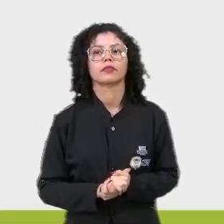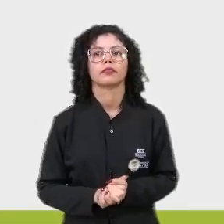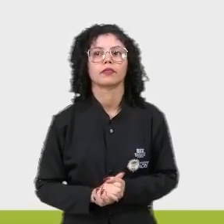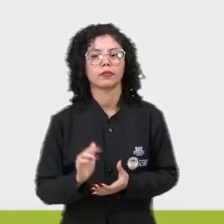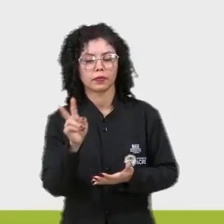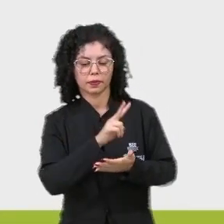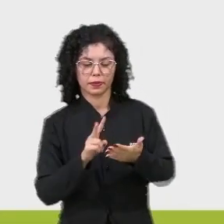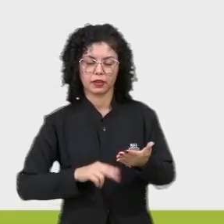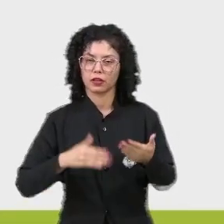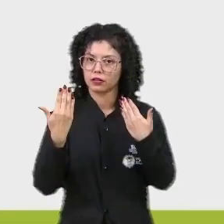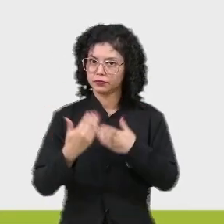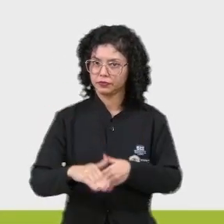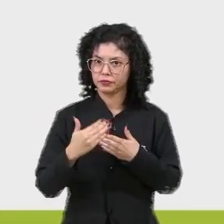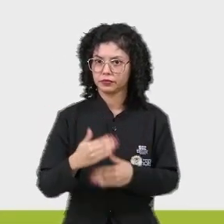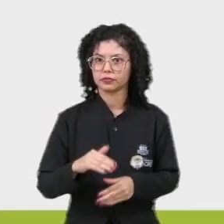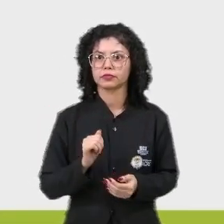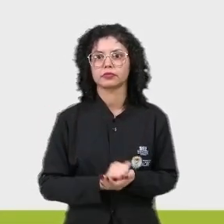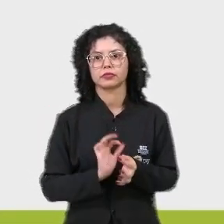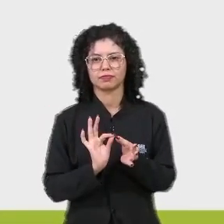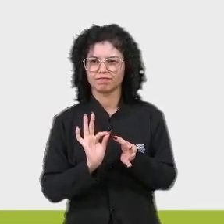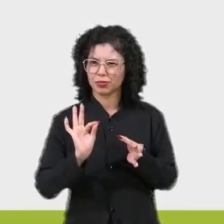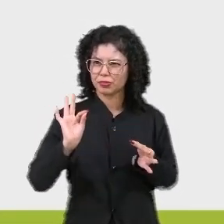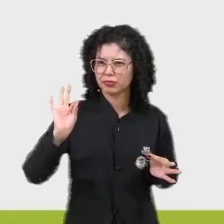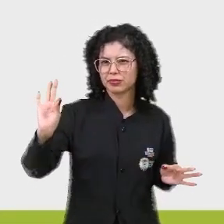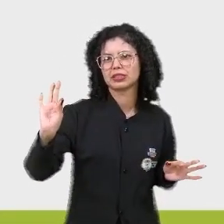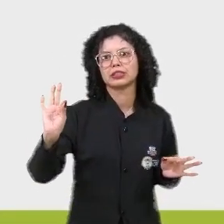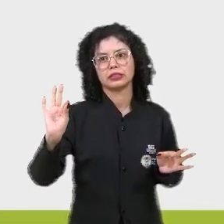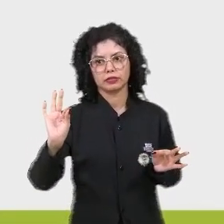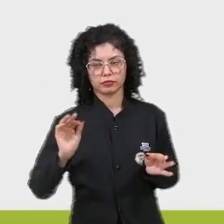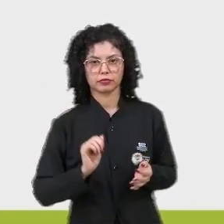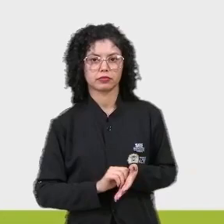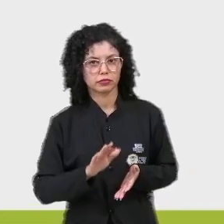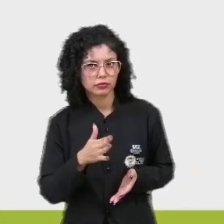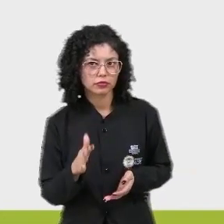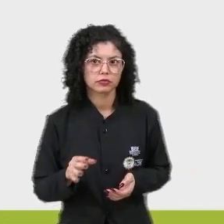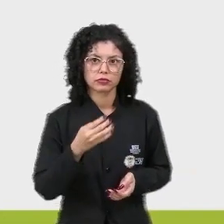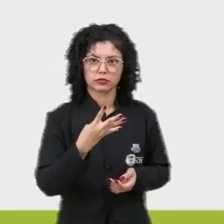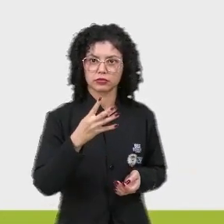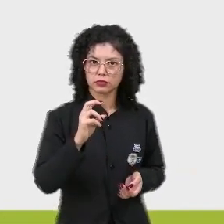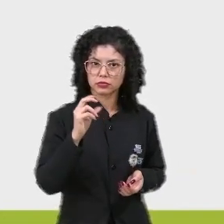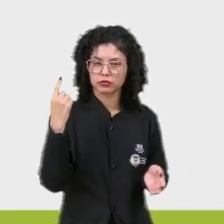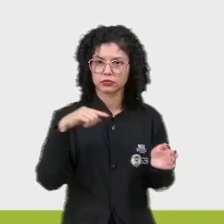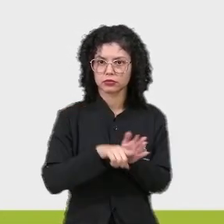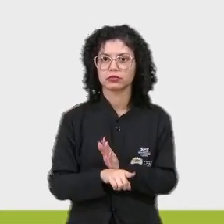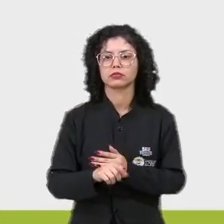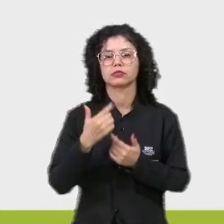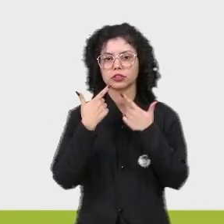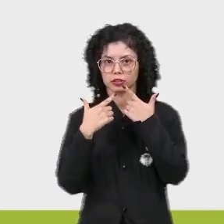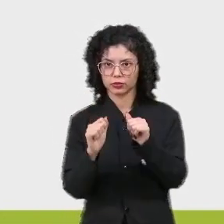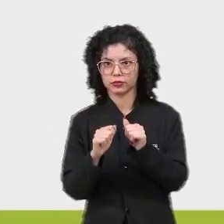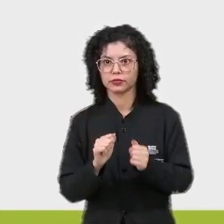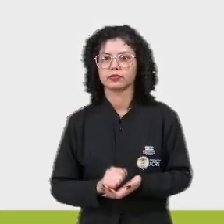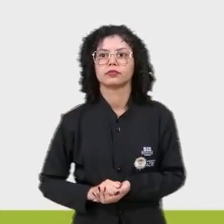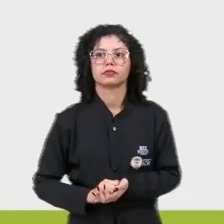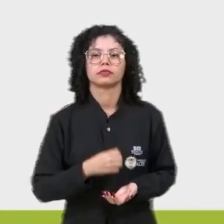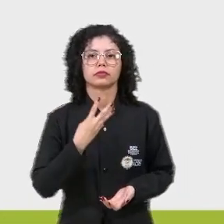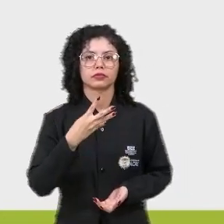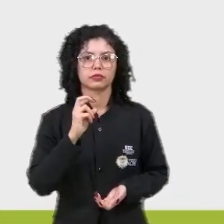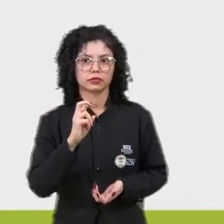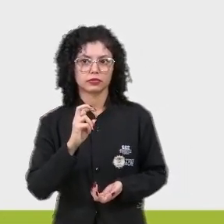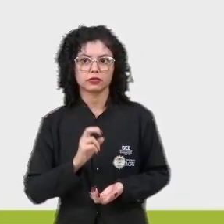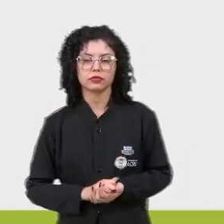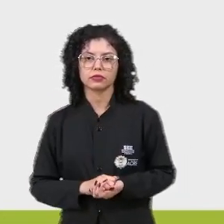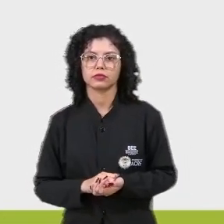fazendo uma prova extensa, digamos, são 45 questões de linguagens, 45